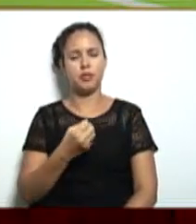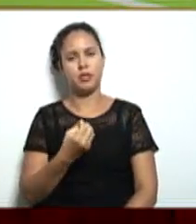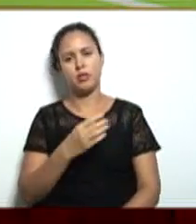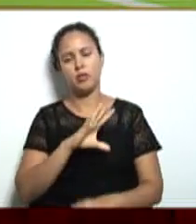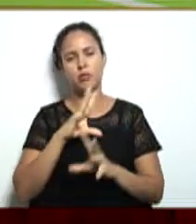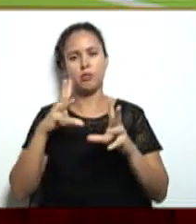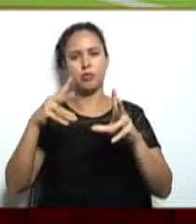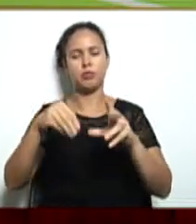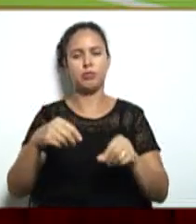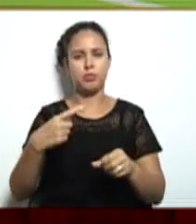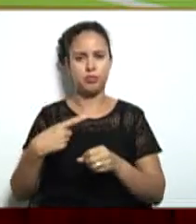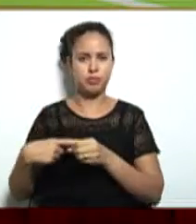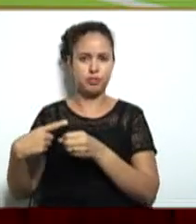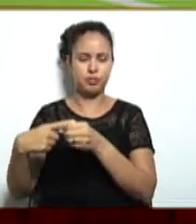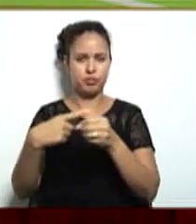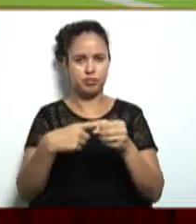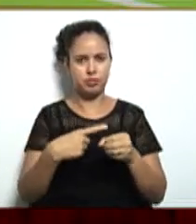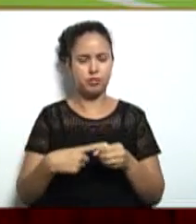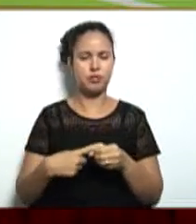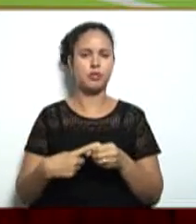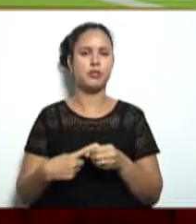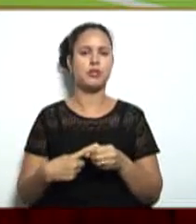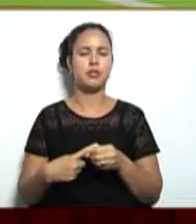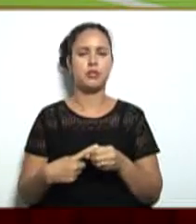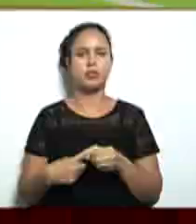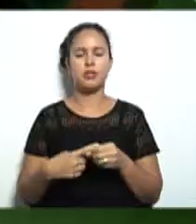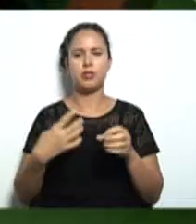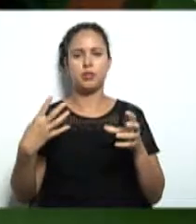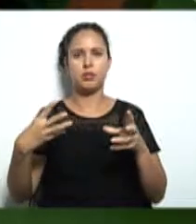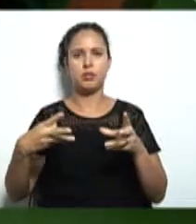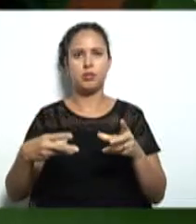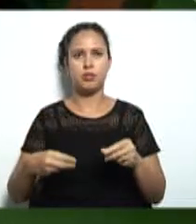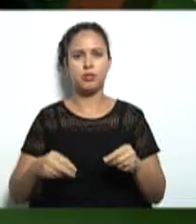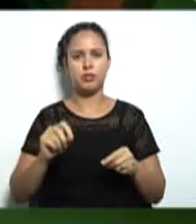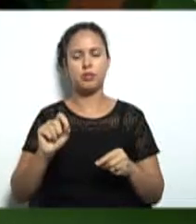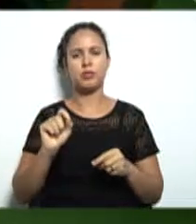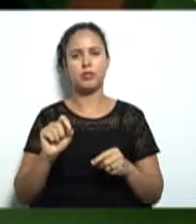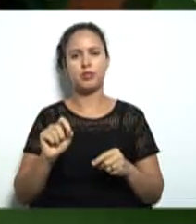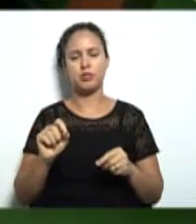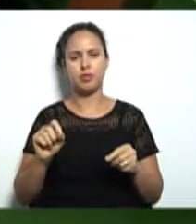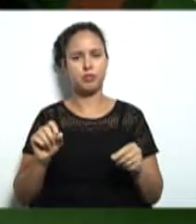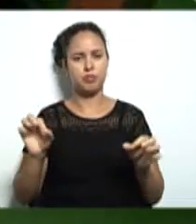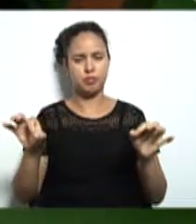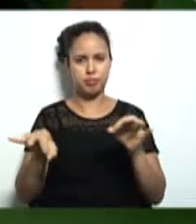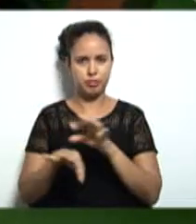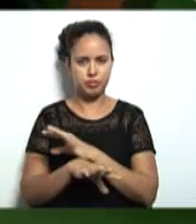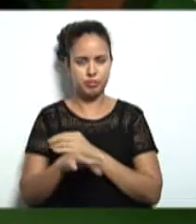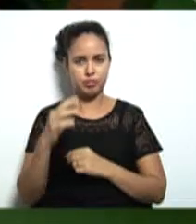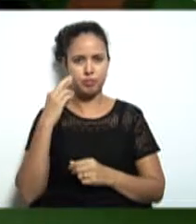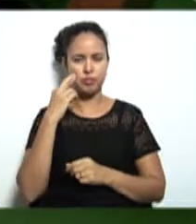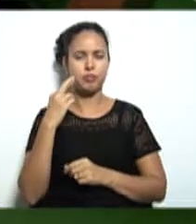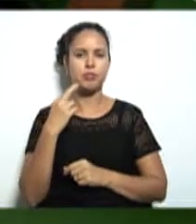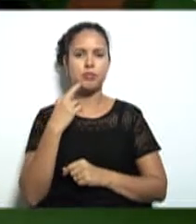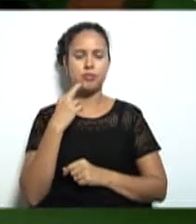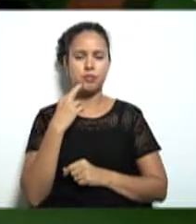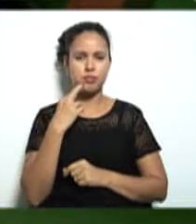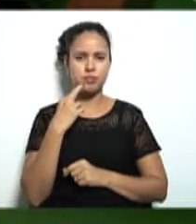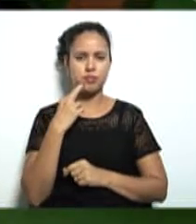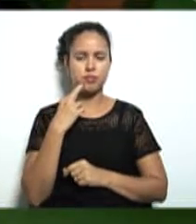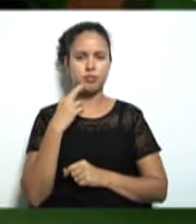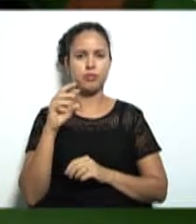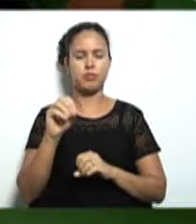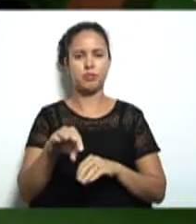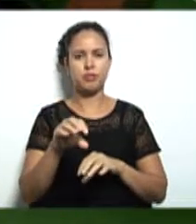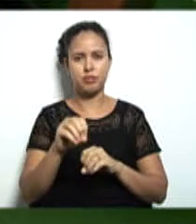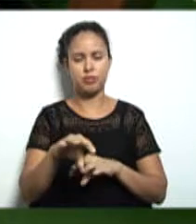até Colorado, Machadinho, né? Então tudo isso é que forma o nosso estado, tudo isso que forma a nossa educação, e a